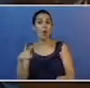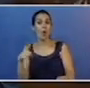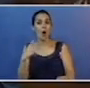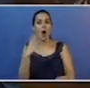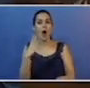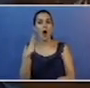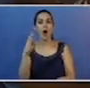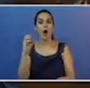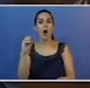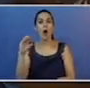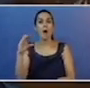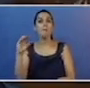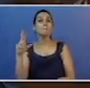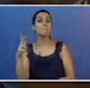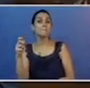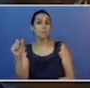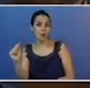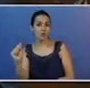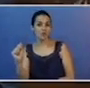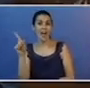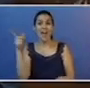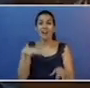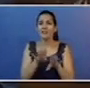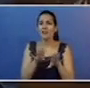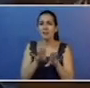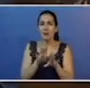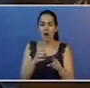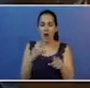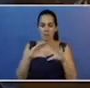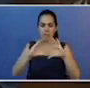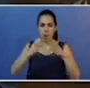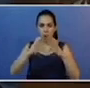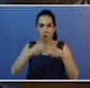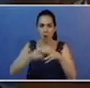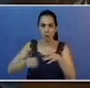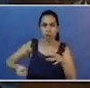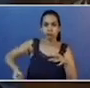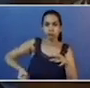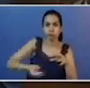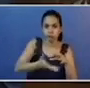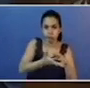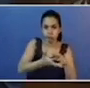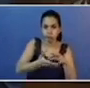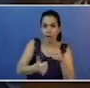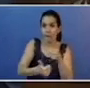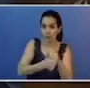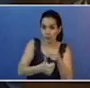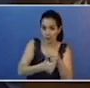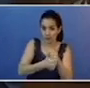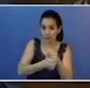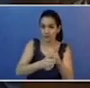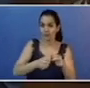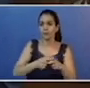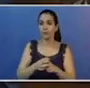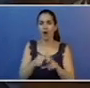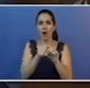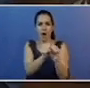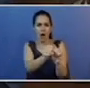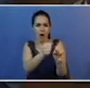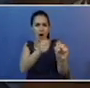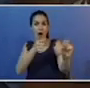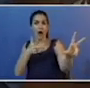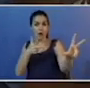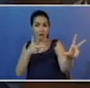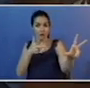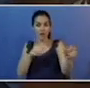conhecido assim no interior, onde as pessoas elas também arremessam uma bolinha e tem que acertar próximo a um alvo. O arco e a flecha, que o próprio nome já diz, você